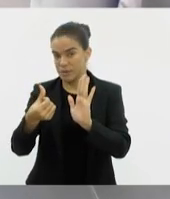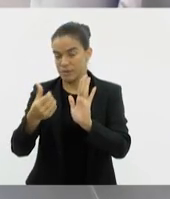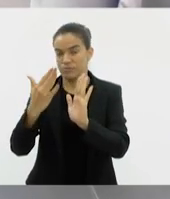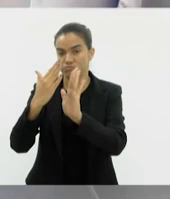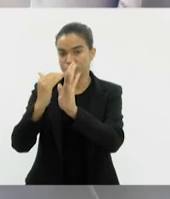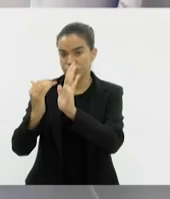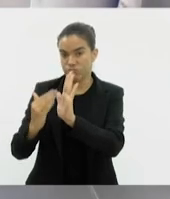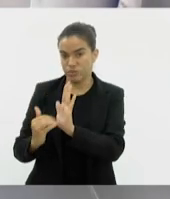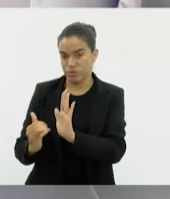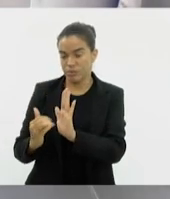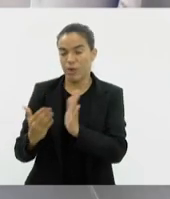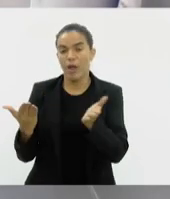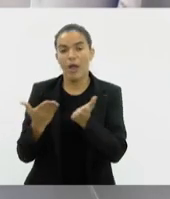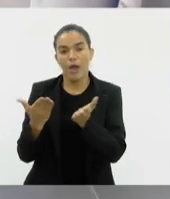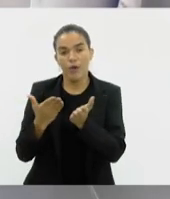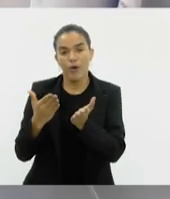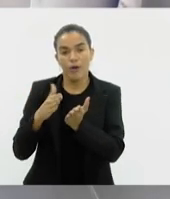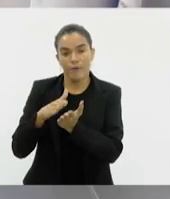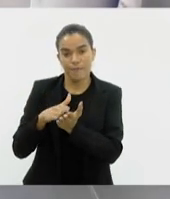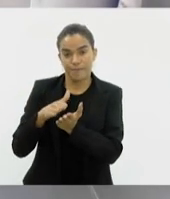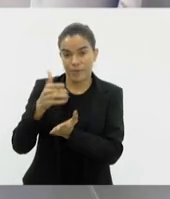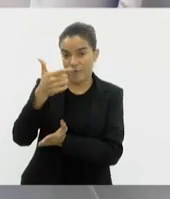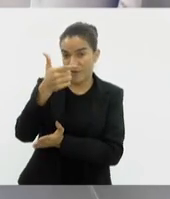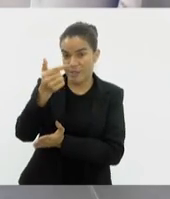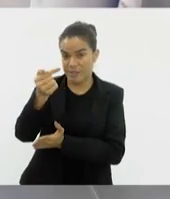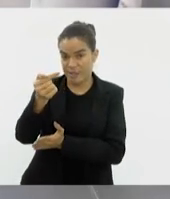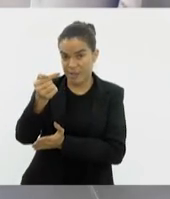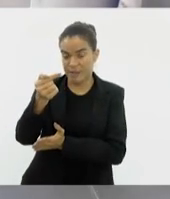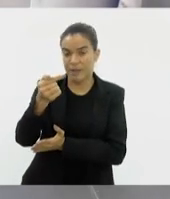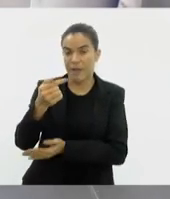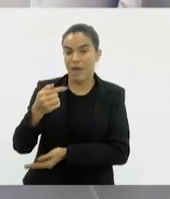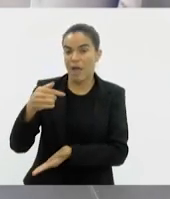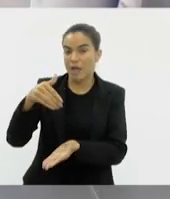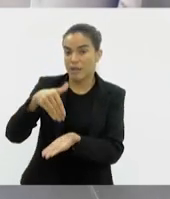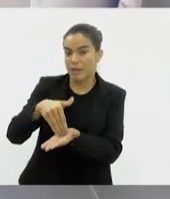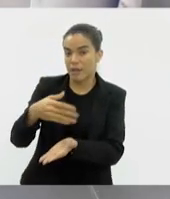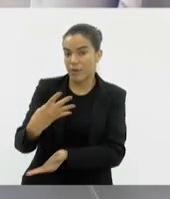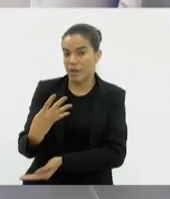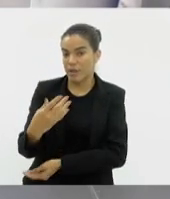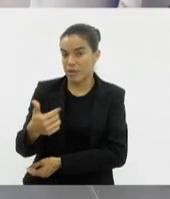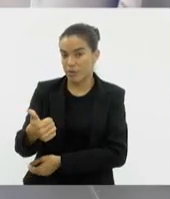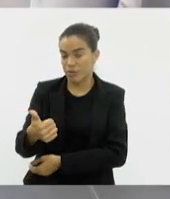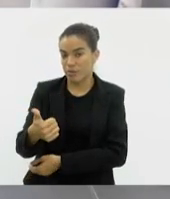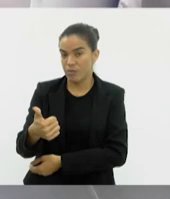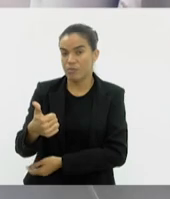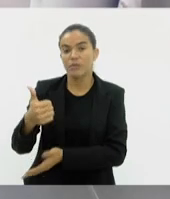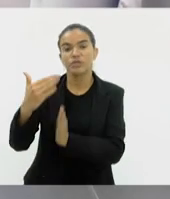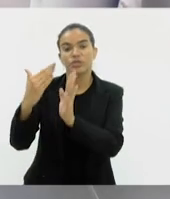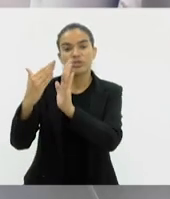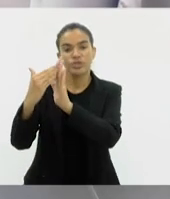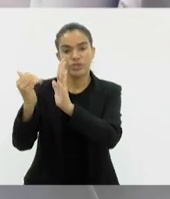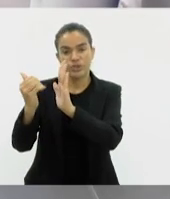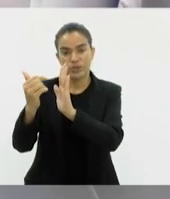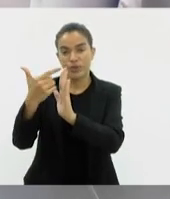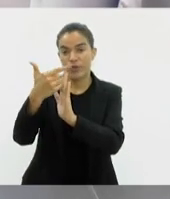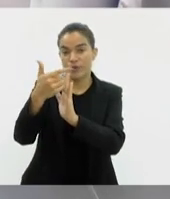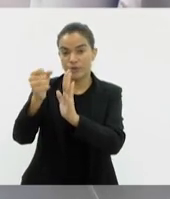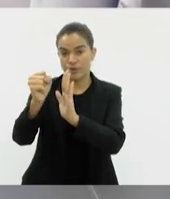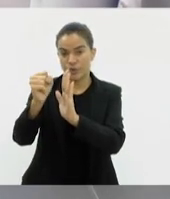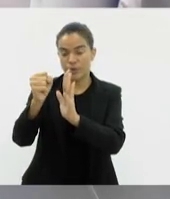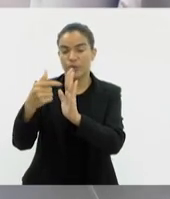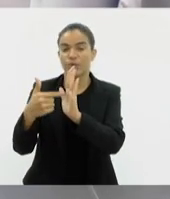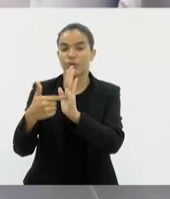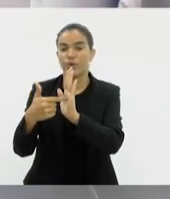Na verdade, a gente está votando o bloco do 27 ao 41, sendo que estão retirados de pauta o 28 e